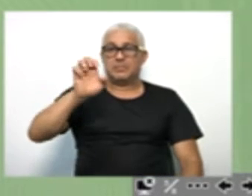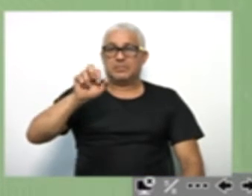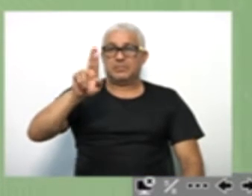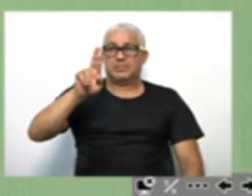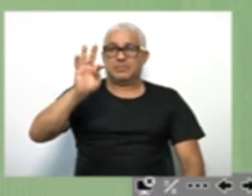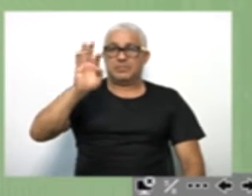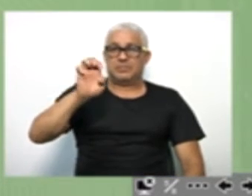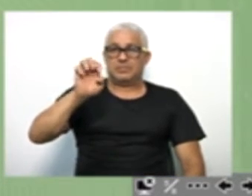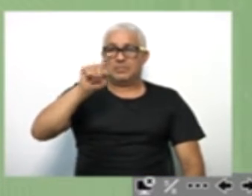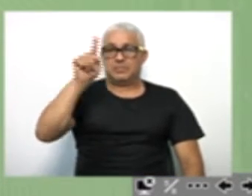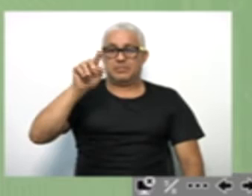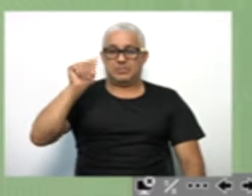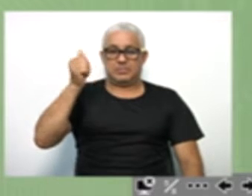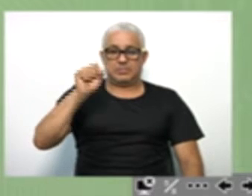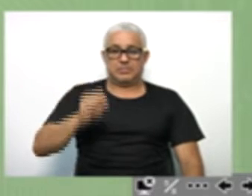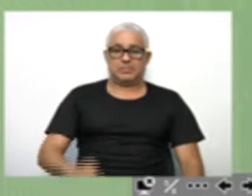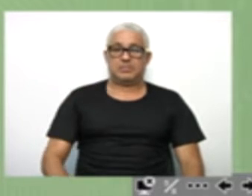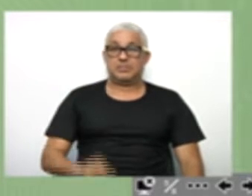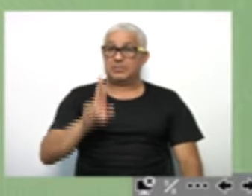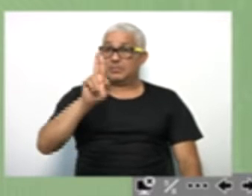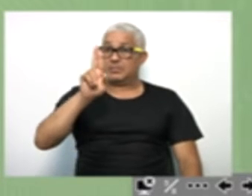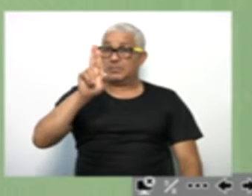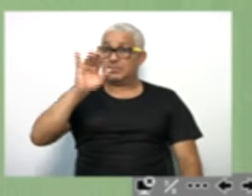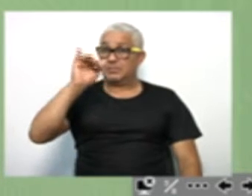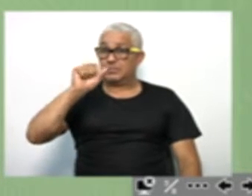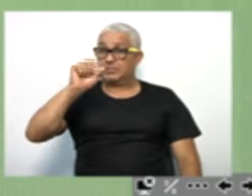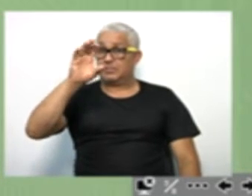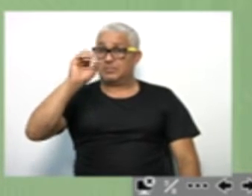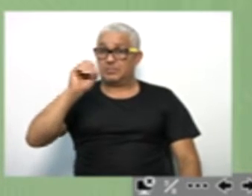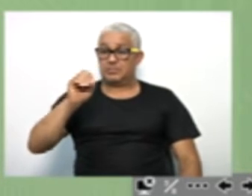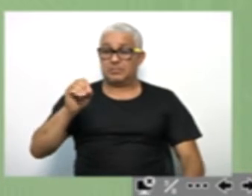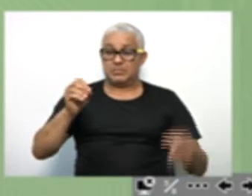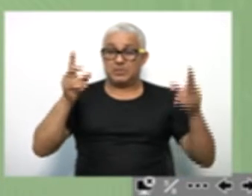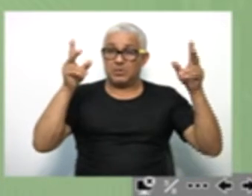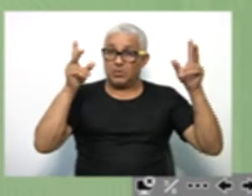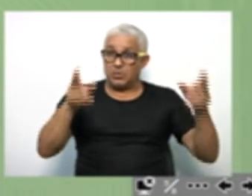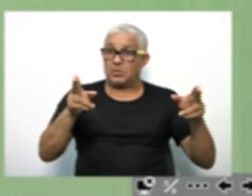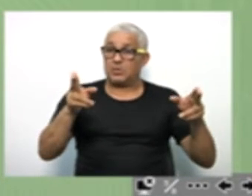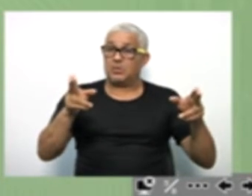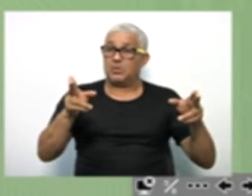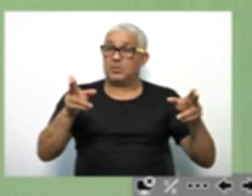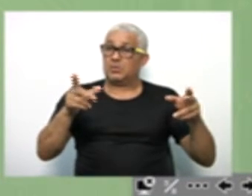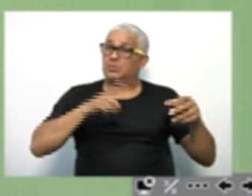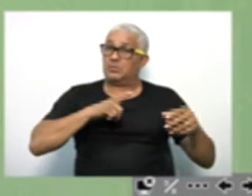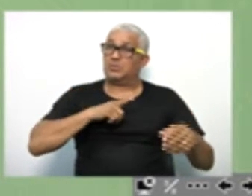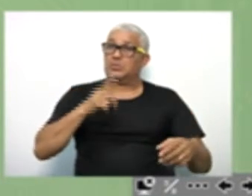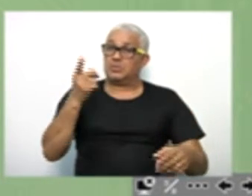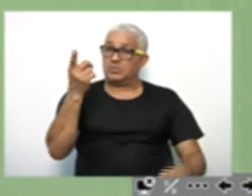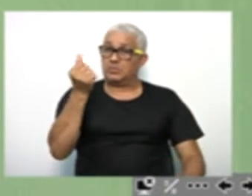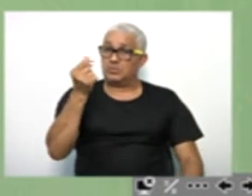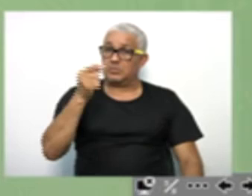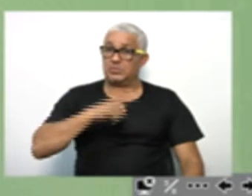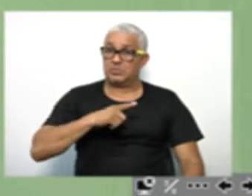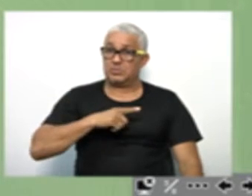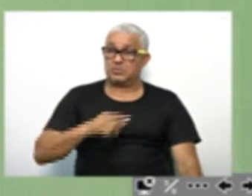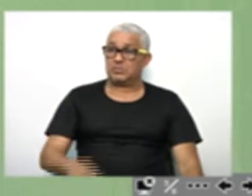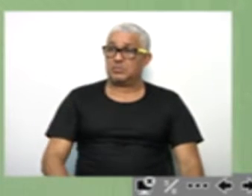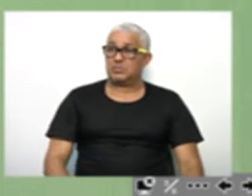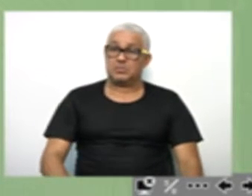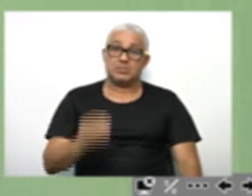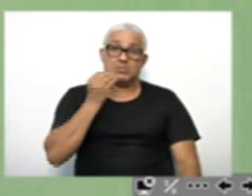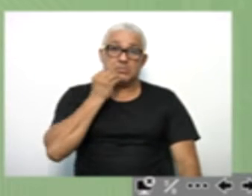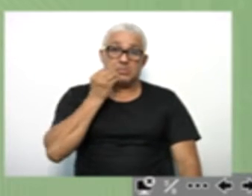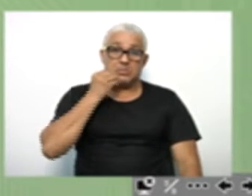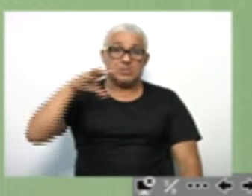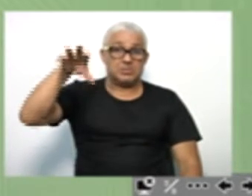caminha de forma proporcional aos ganhos que você vai ter. Quanto maior sua chance de